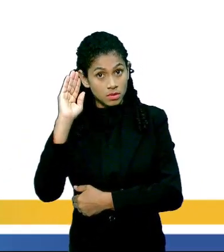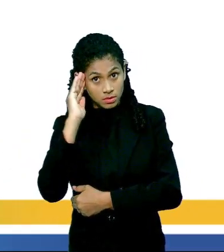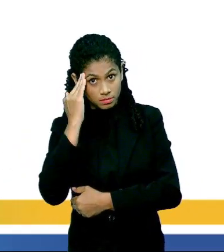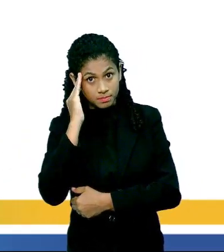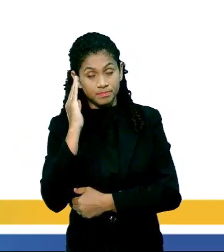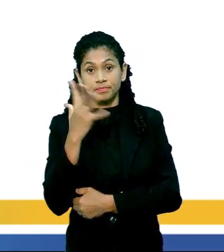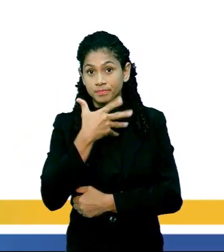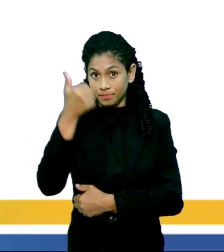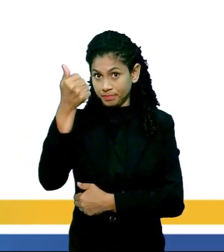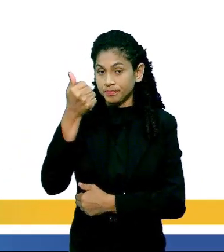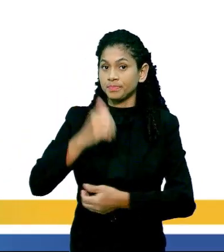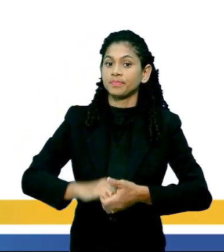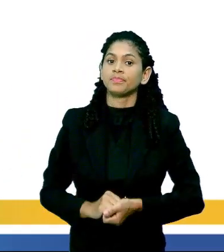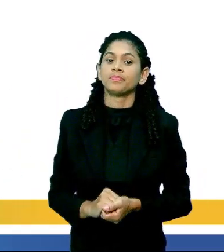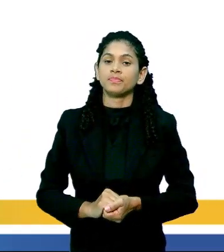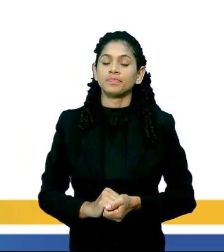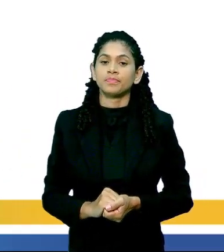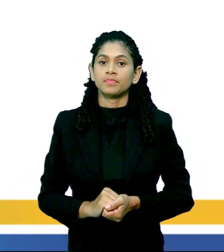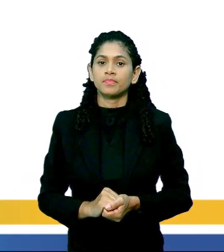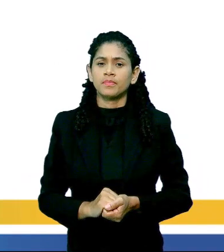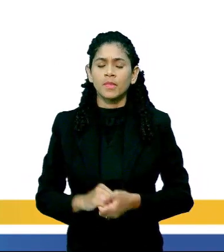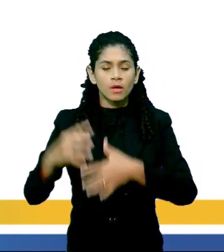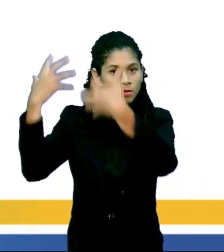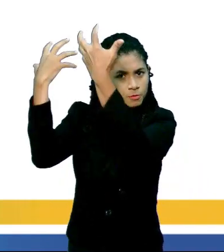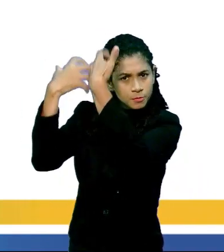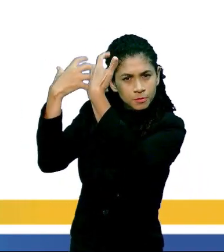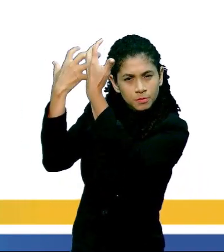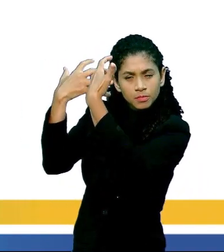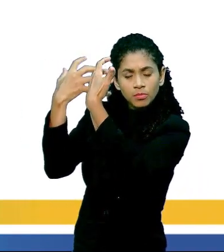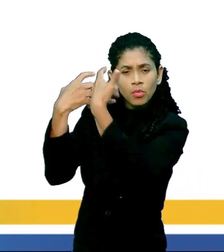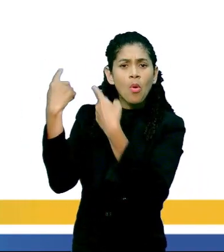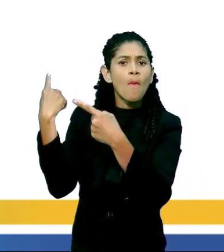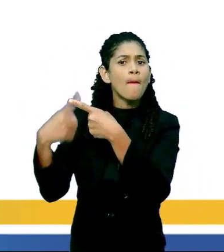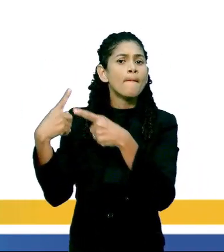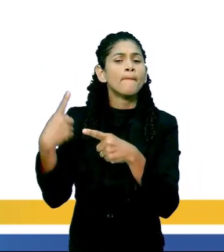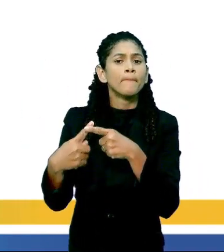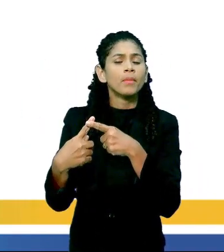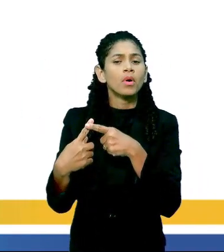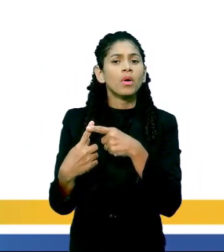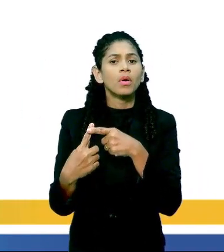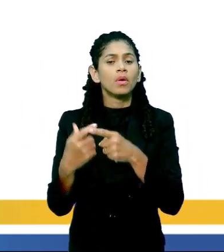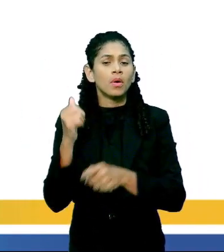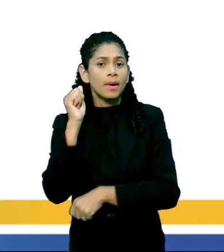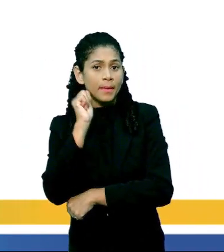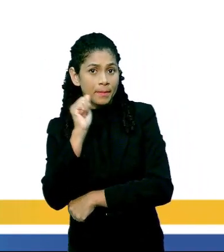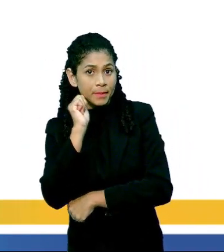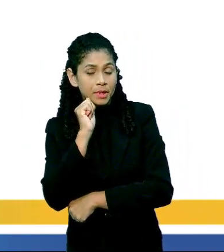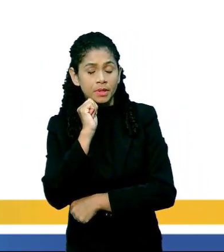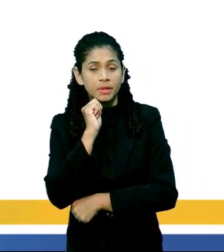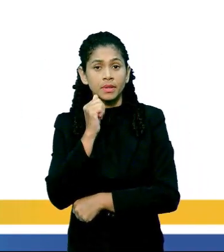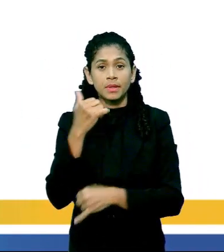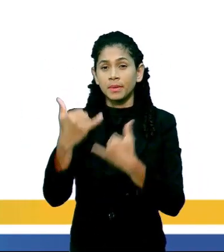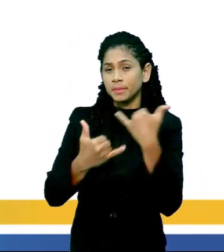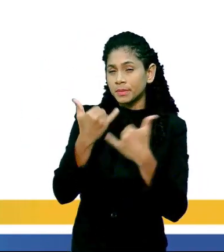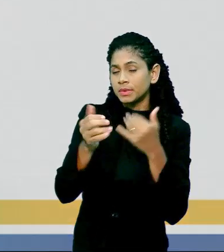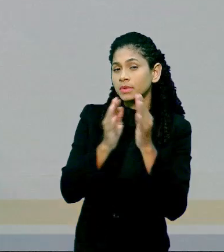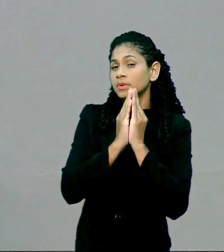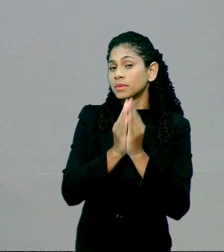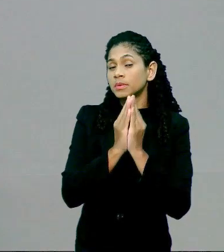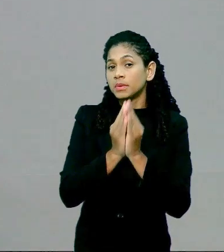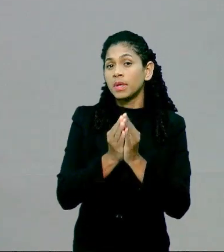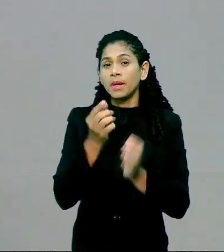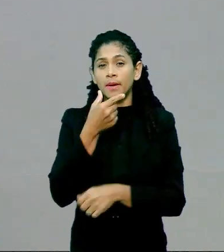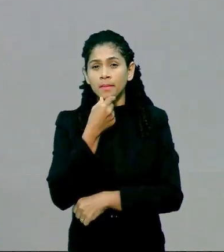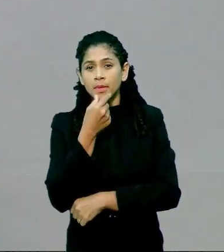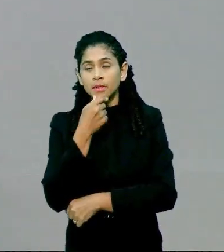se localizarem. Foi feita a reflexão de que por que menina brinca de boneca e casinha e menino de